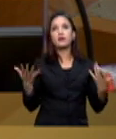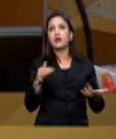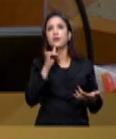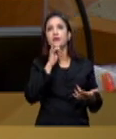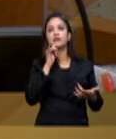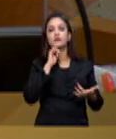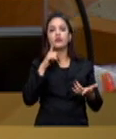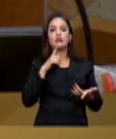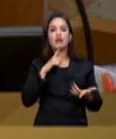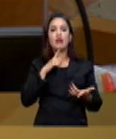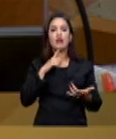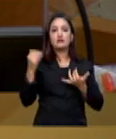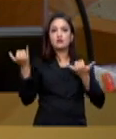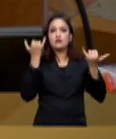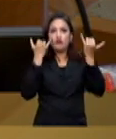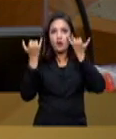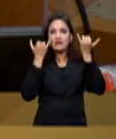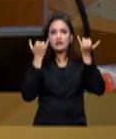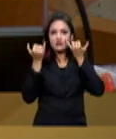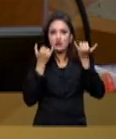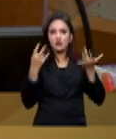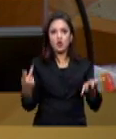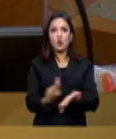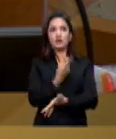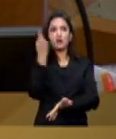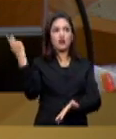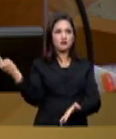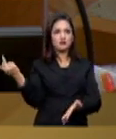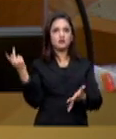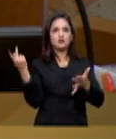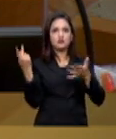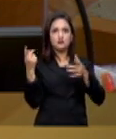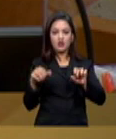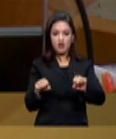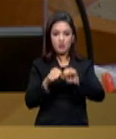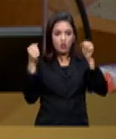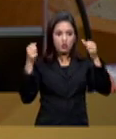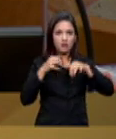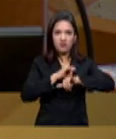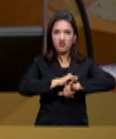sigilo indiscriminada e tudo mais. Os fatos são gravíssimos.